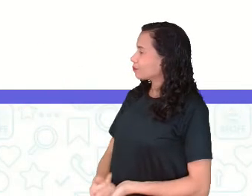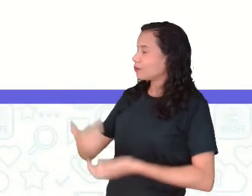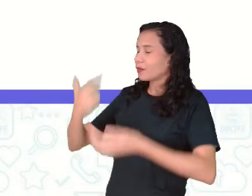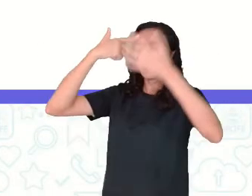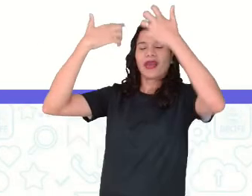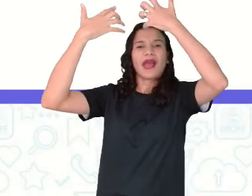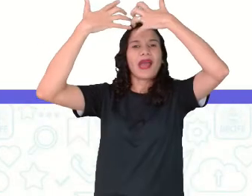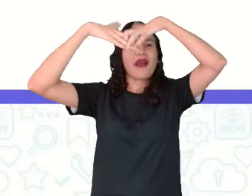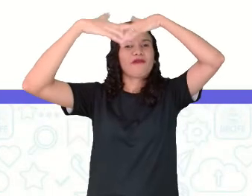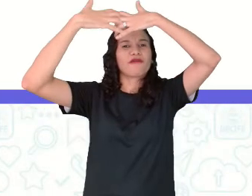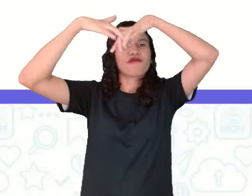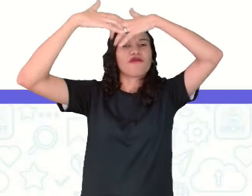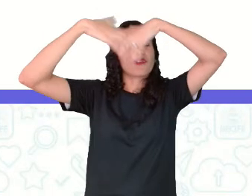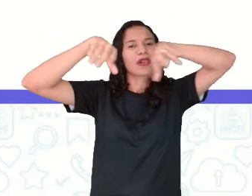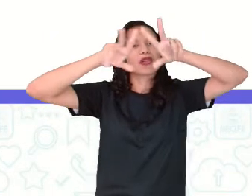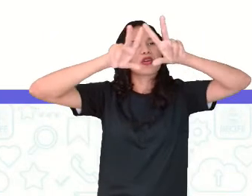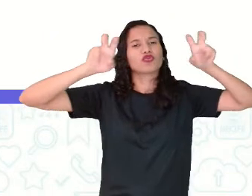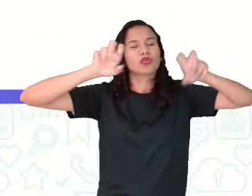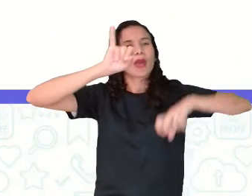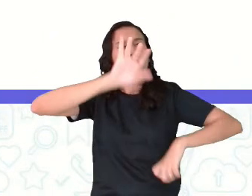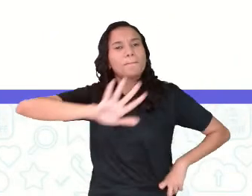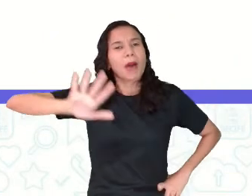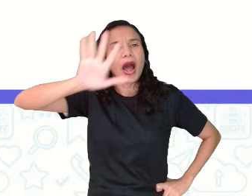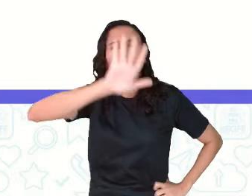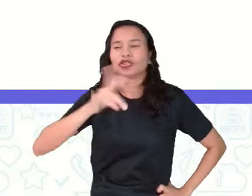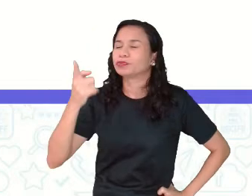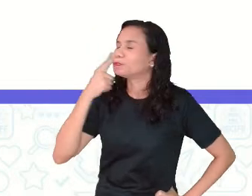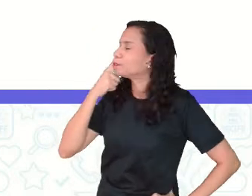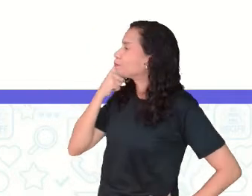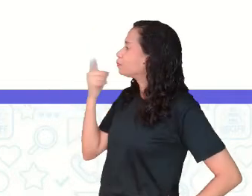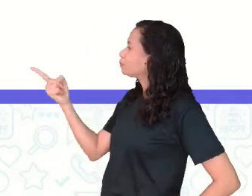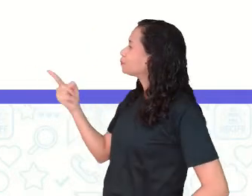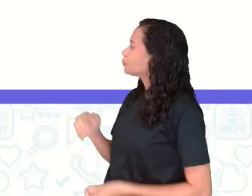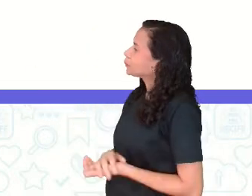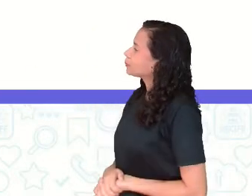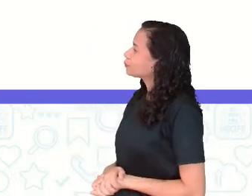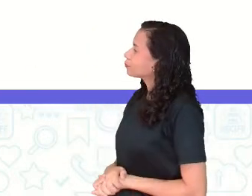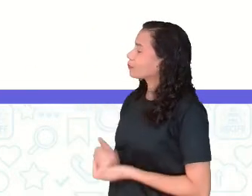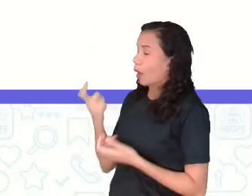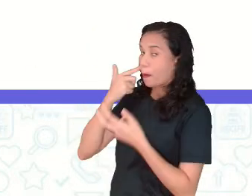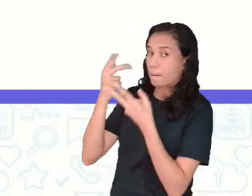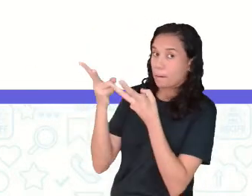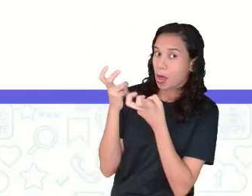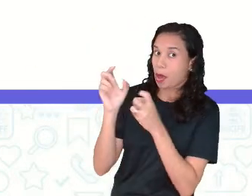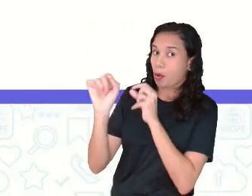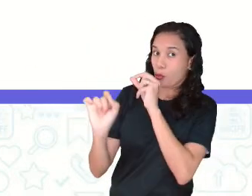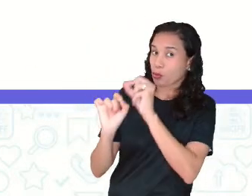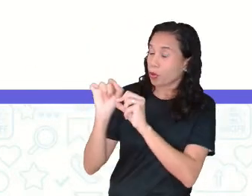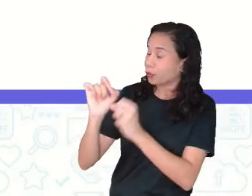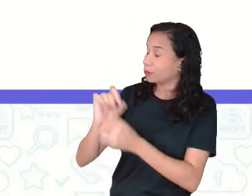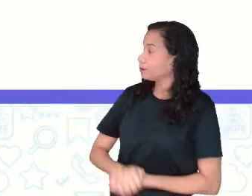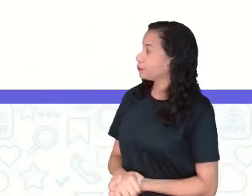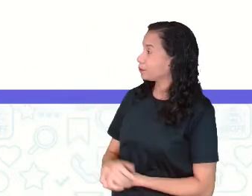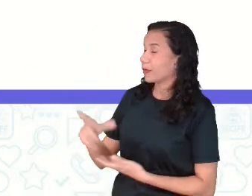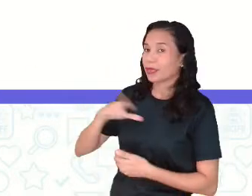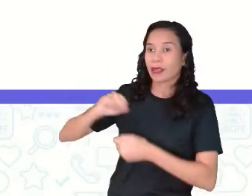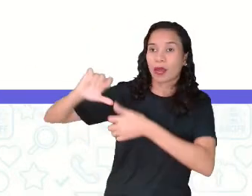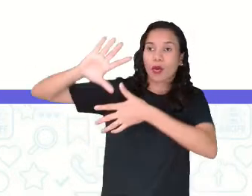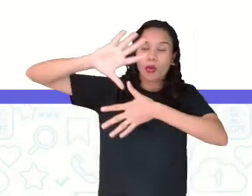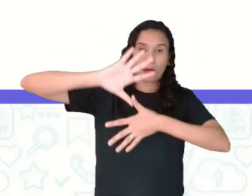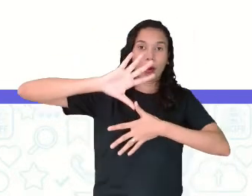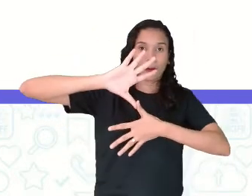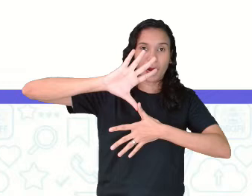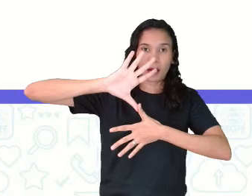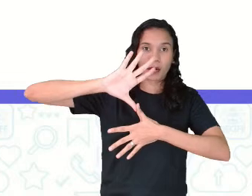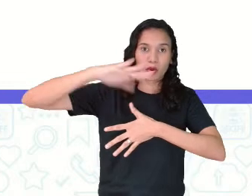refletida aí sobre essa figura. Olha só, o que a gente está vendo aí? Tem o mapa do Brasil,